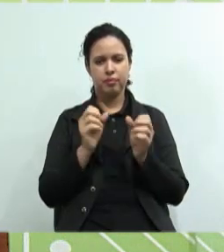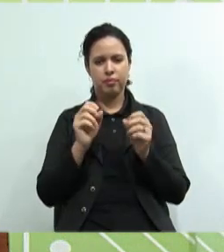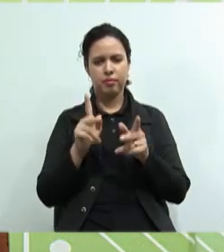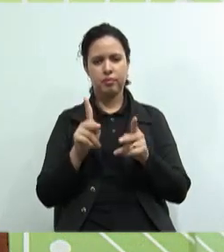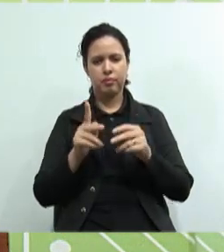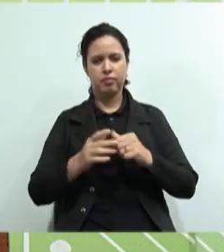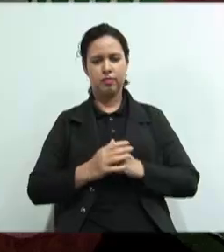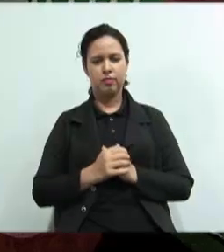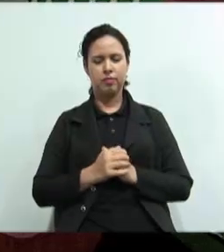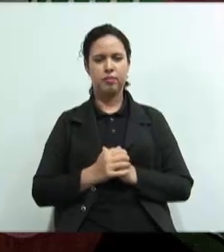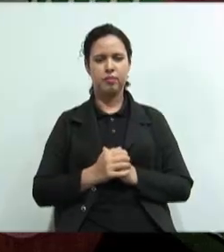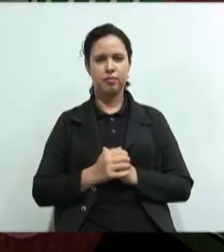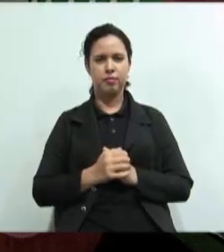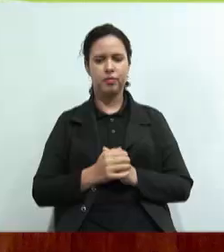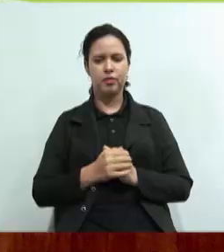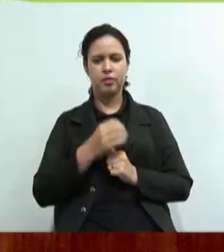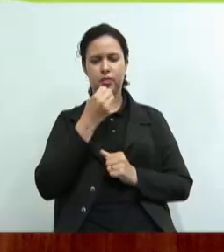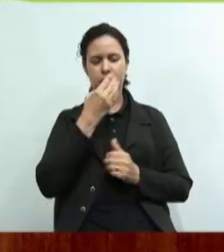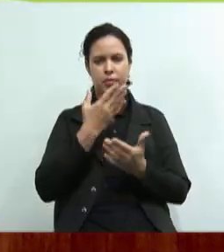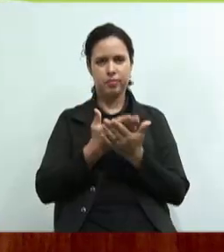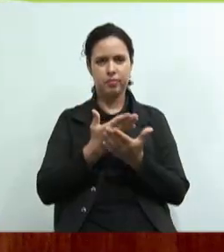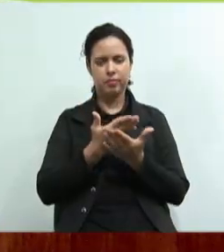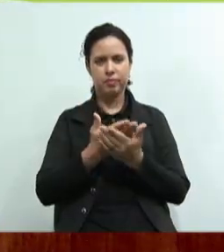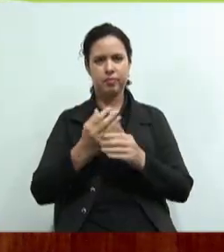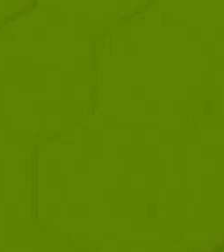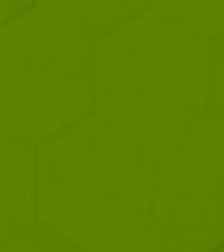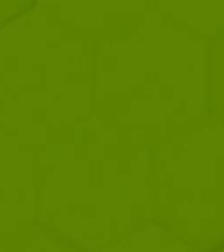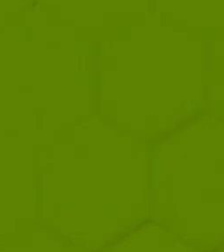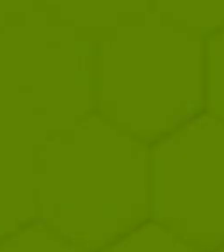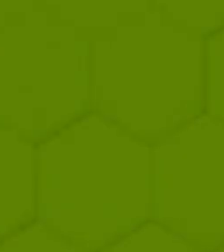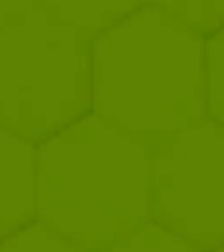bom? Tudo de bom e bons estudos.